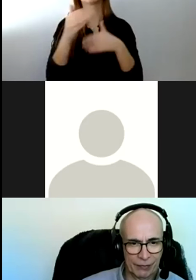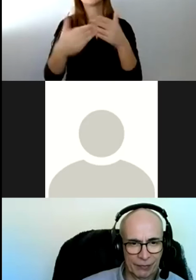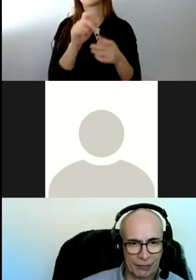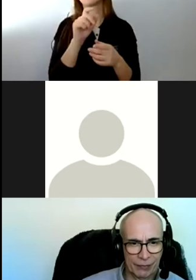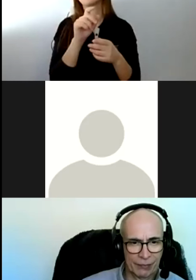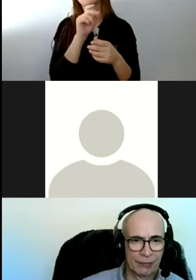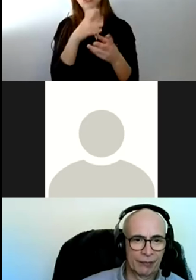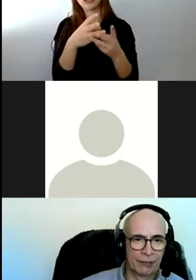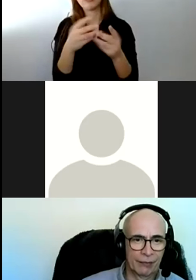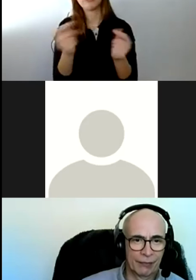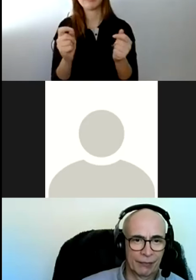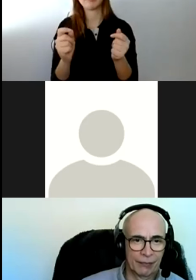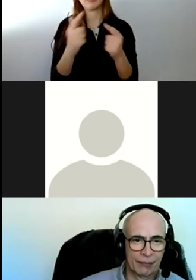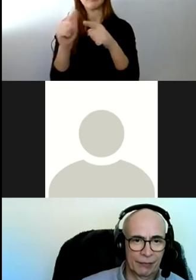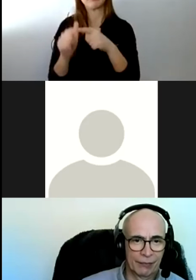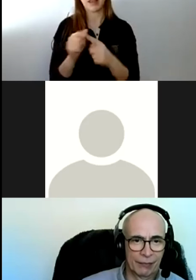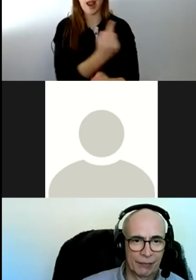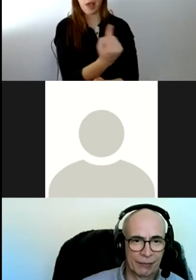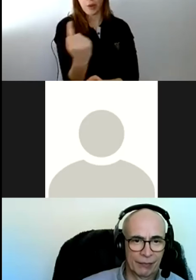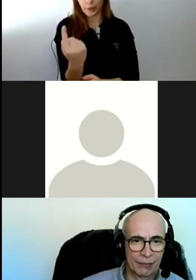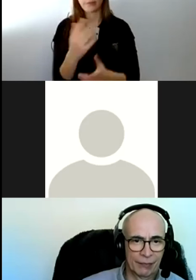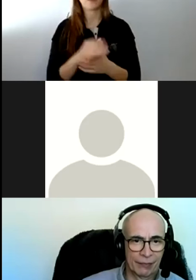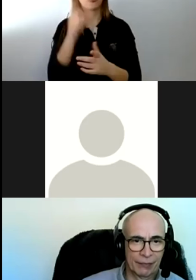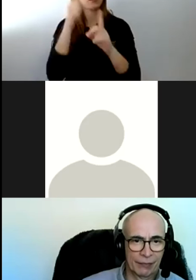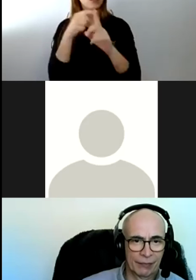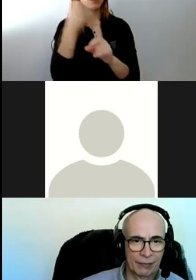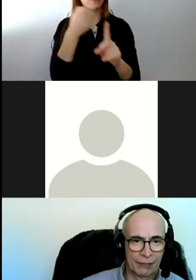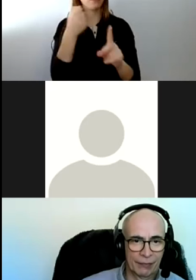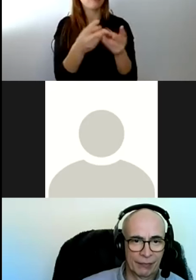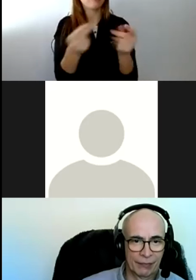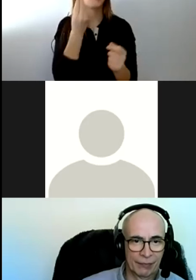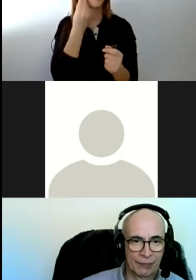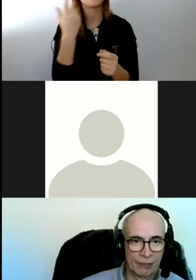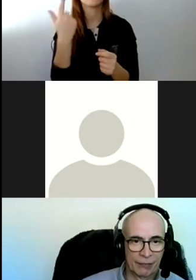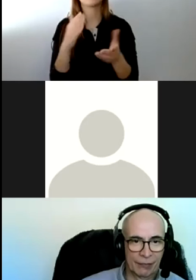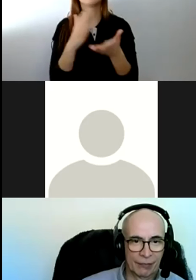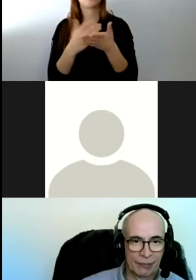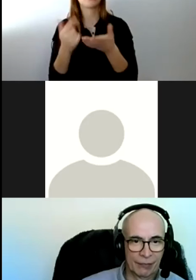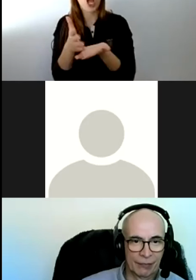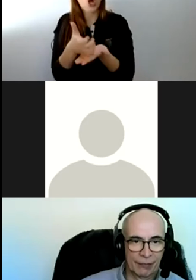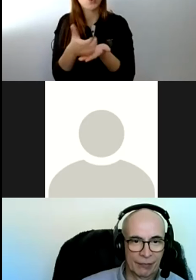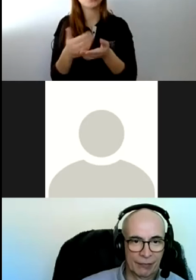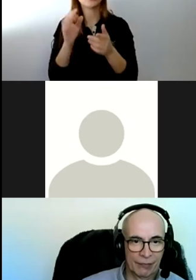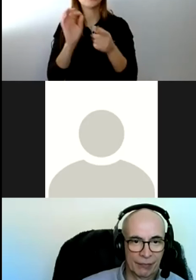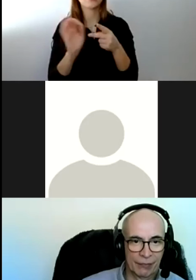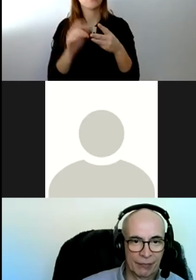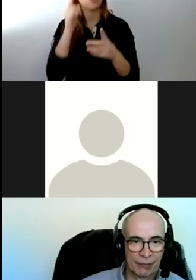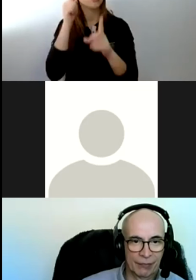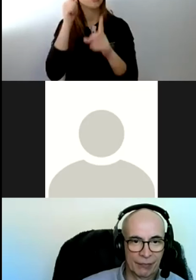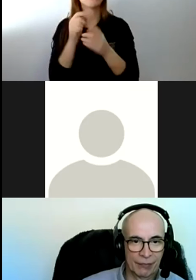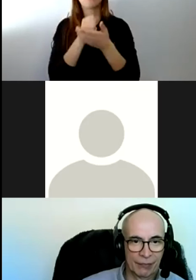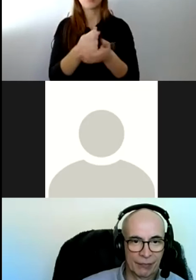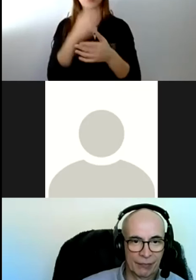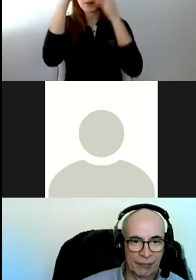essa diversidade. Para responder a este desafio, a escola mobiliza um conjunto de recursos específicos de apoio à aprendizagem e à